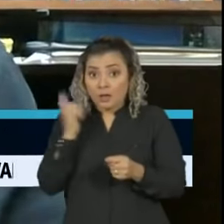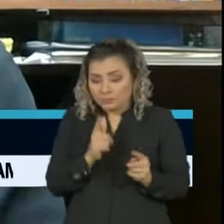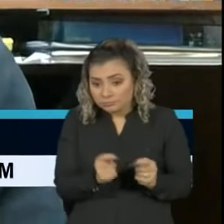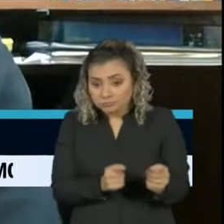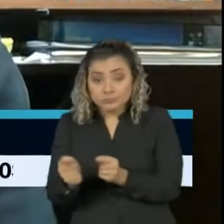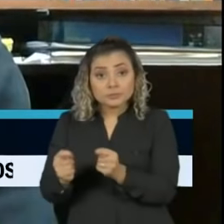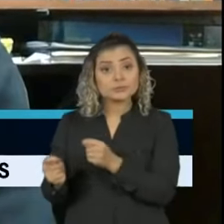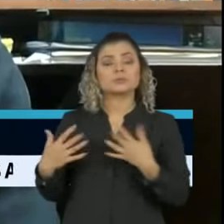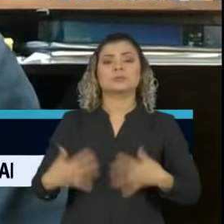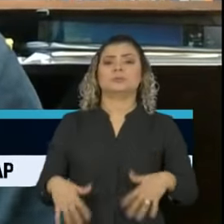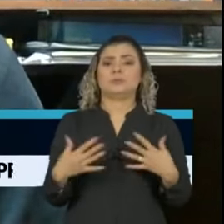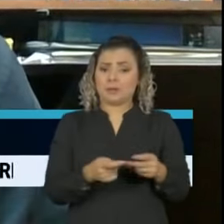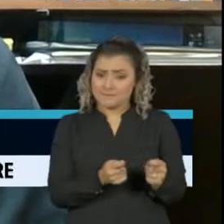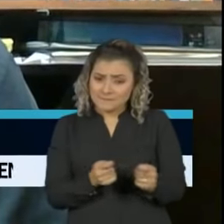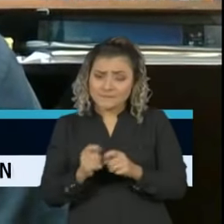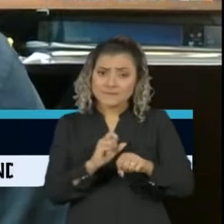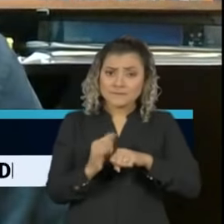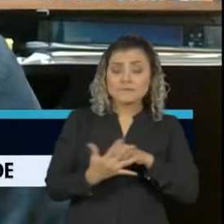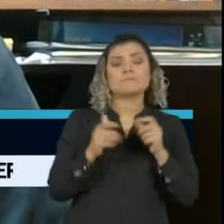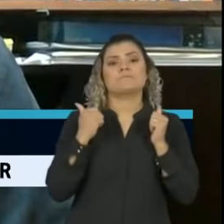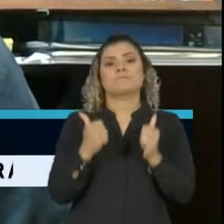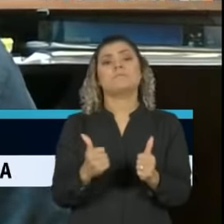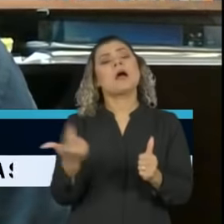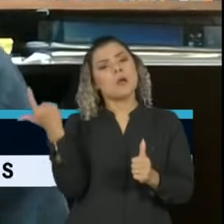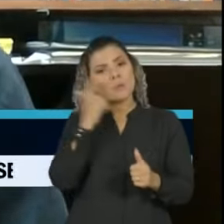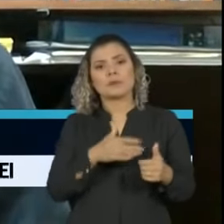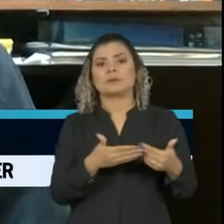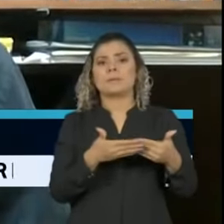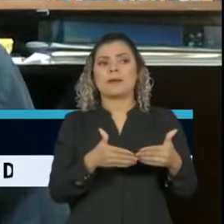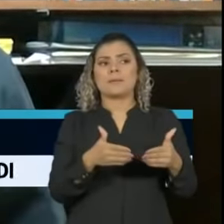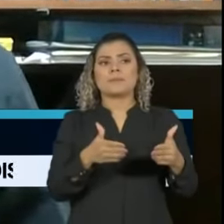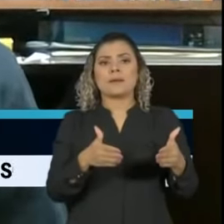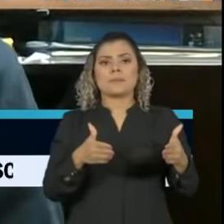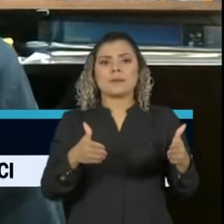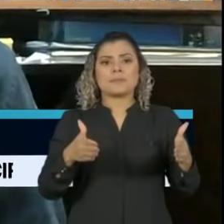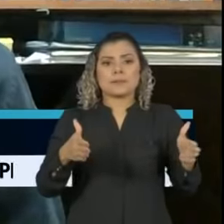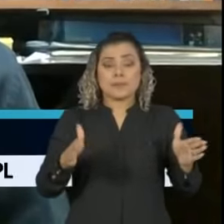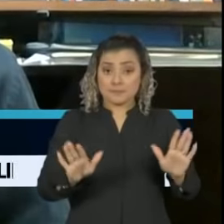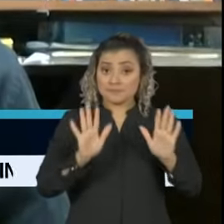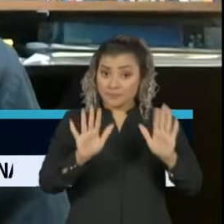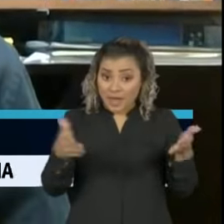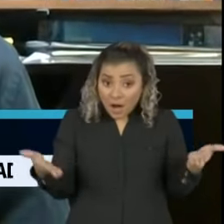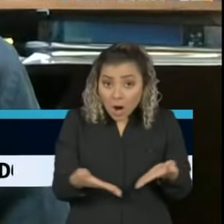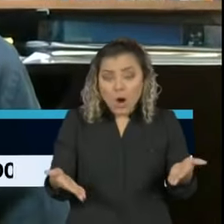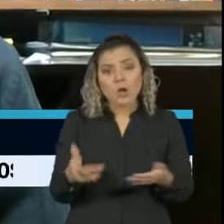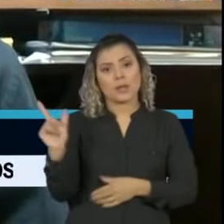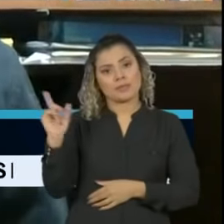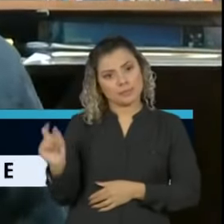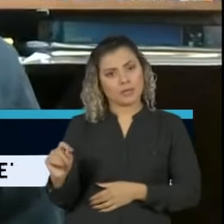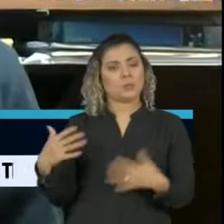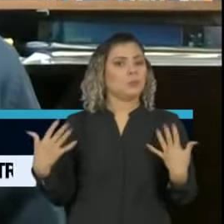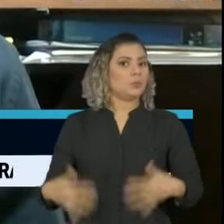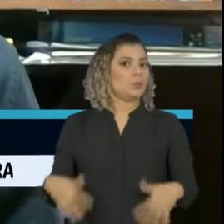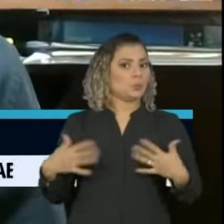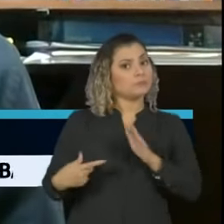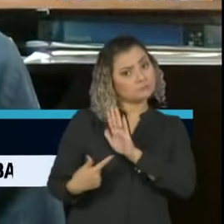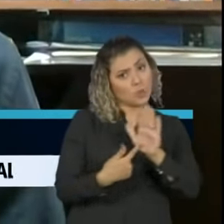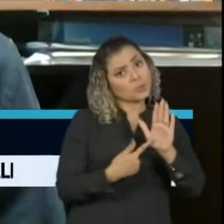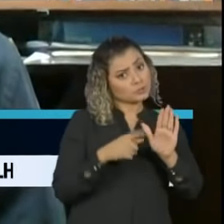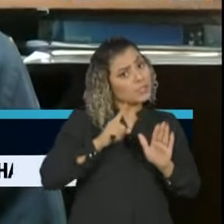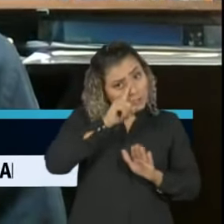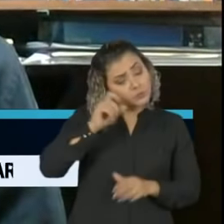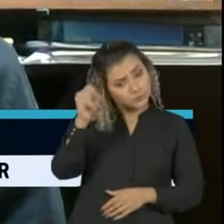ou a percepção de que controle da situação, você vai soltando de maneira muito seletiva. Então, eu acho que o caso italiano é muito ilustrativo do